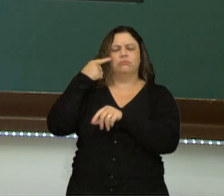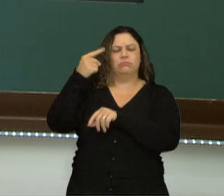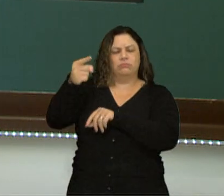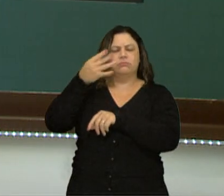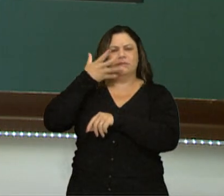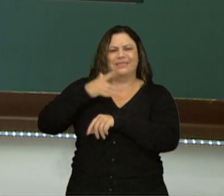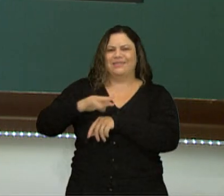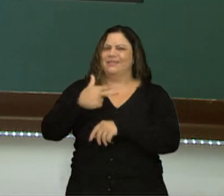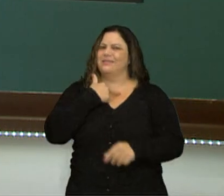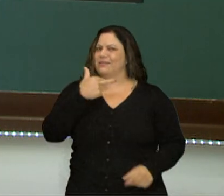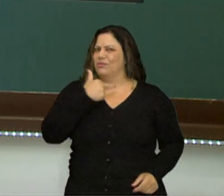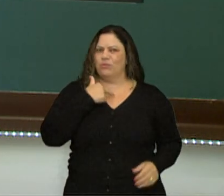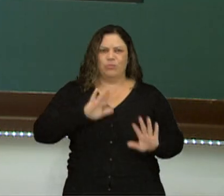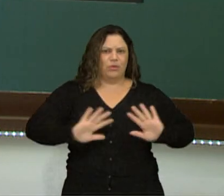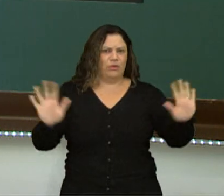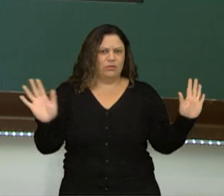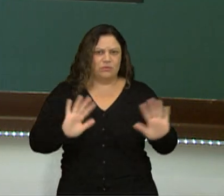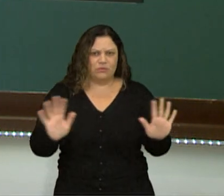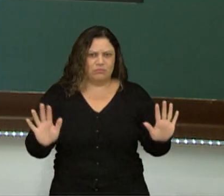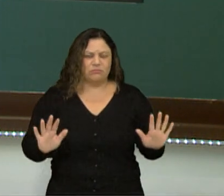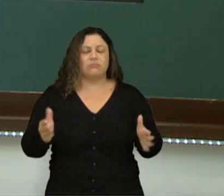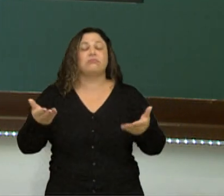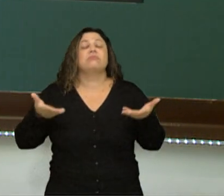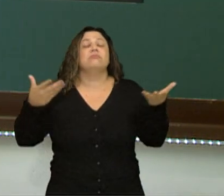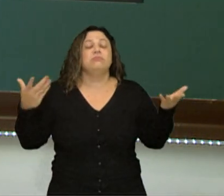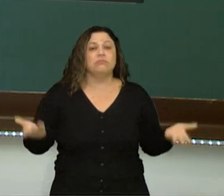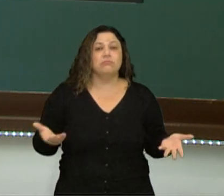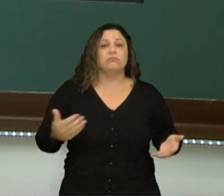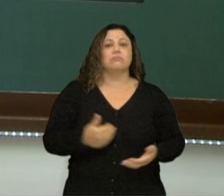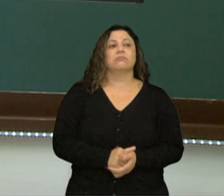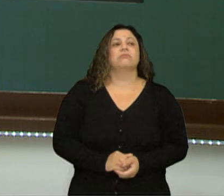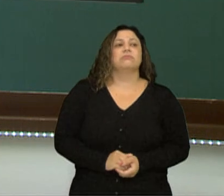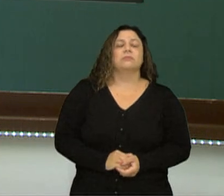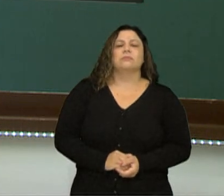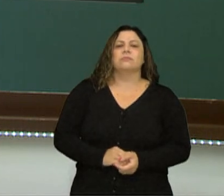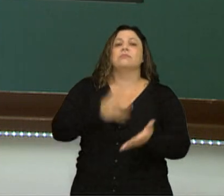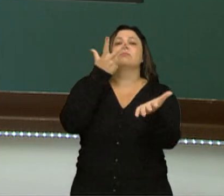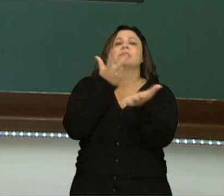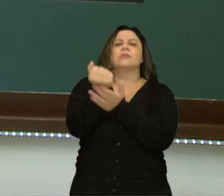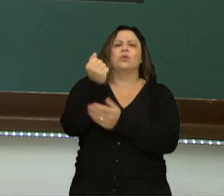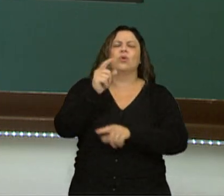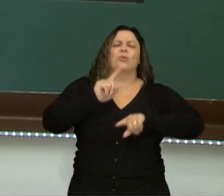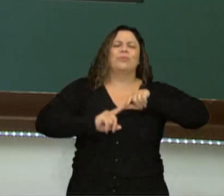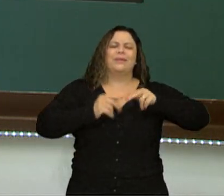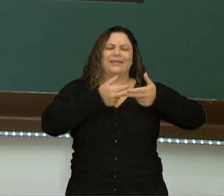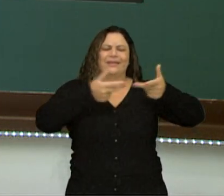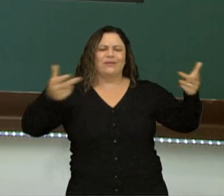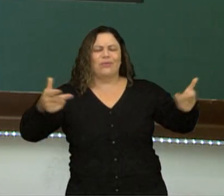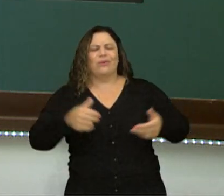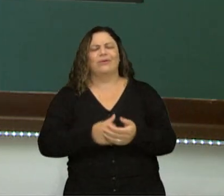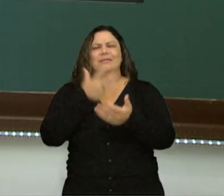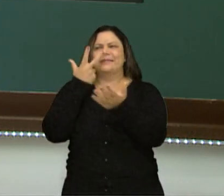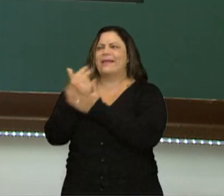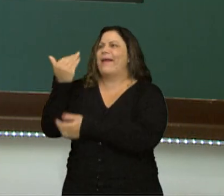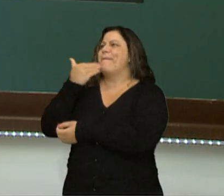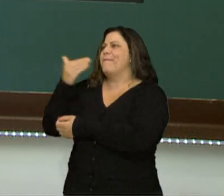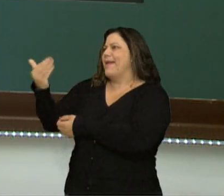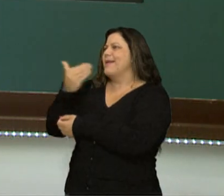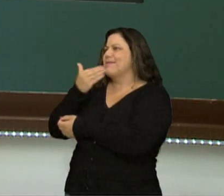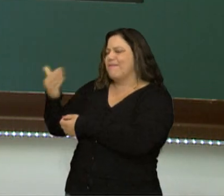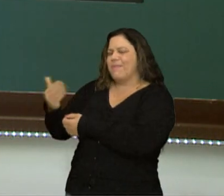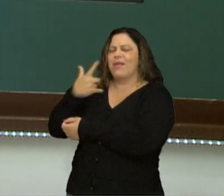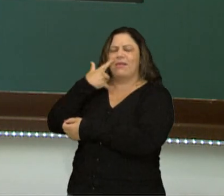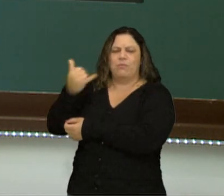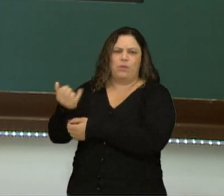para a criança. Então, propagandas como compre tal coisa, peça para o papai comprar, não